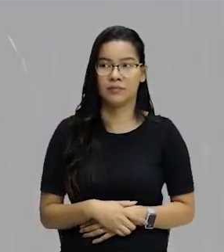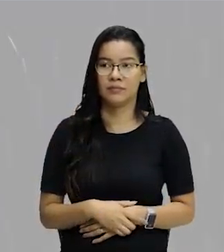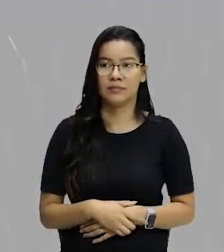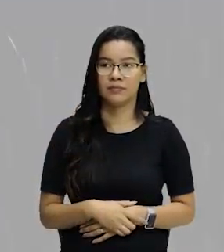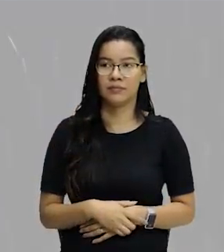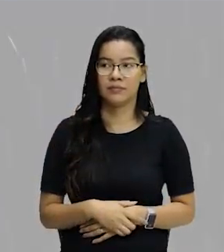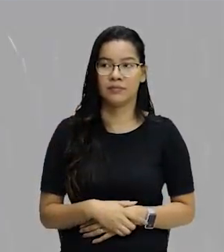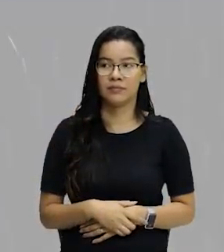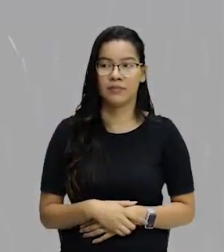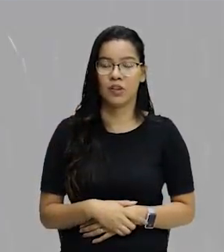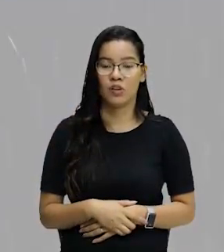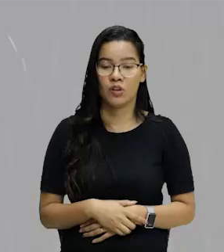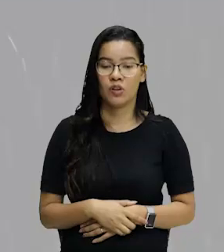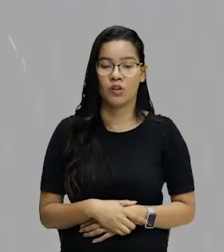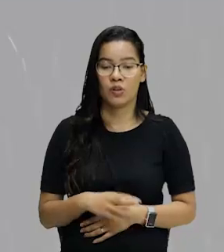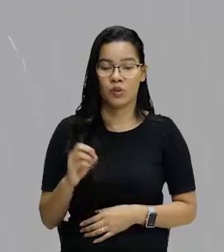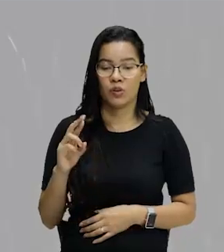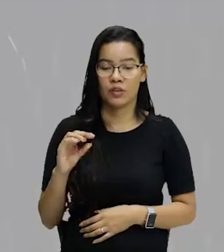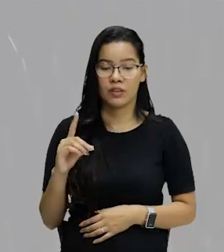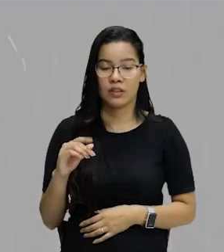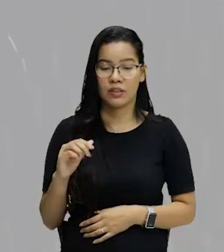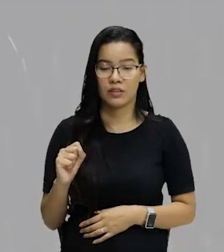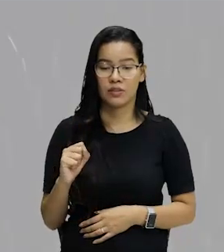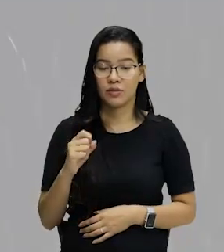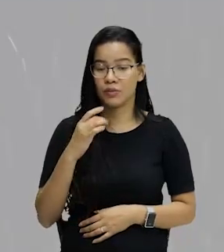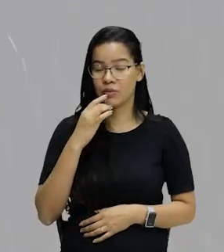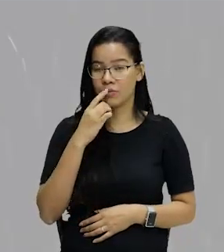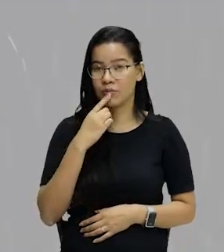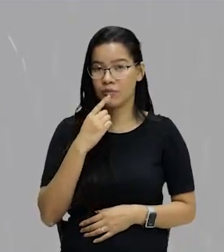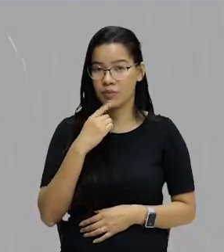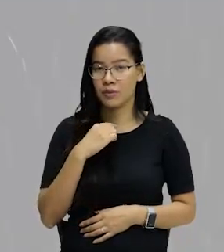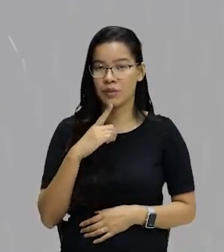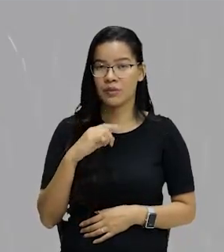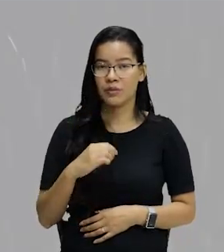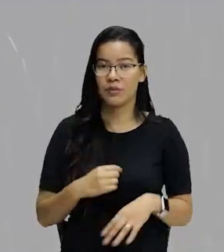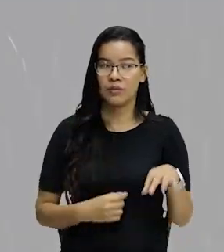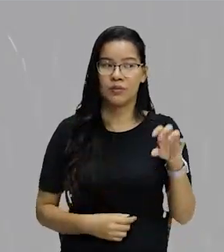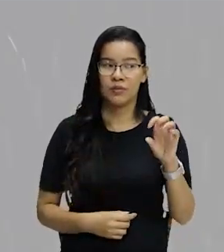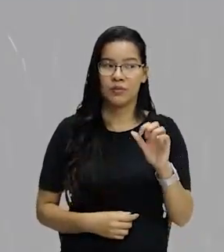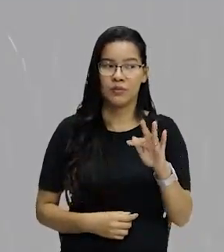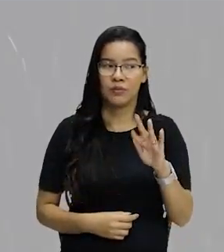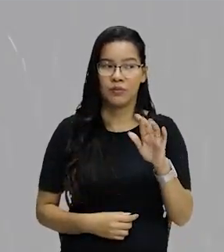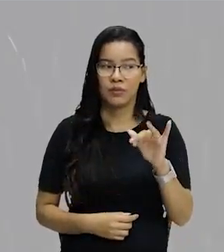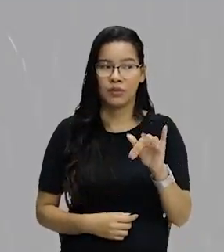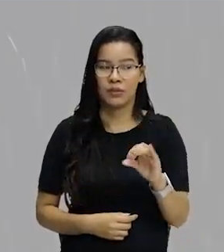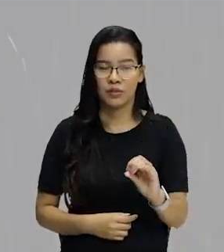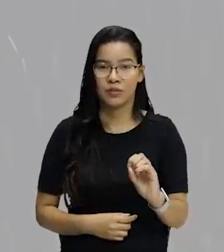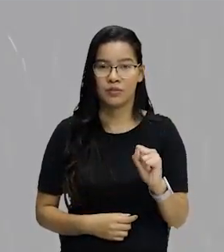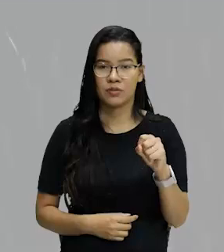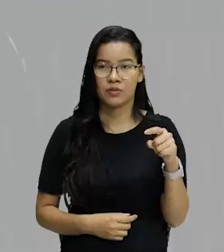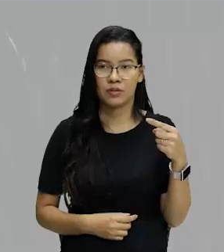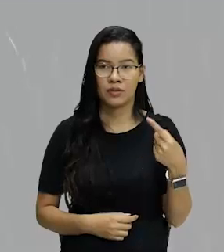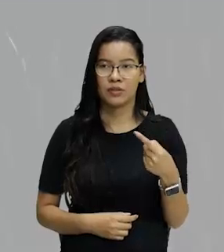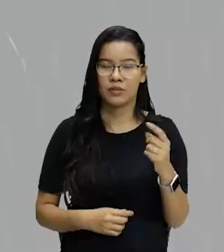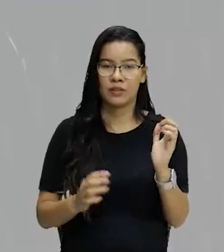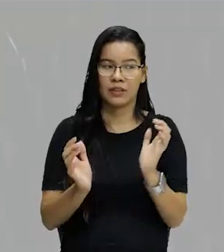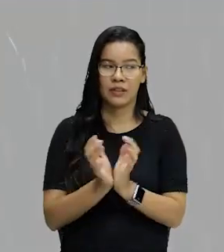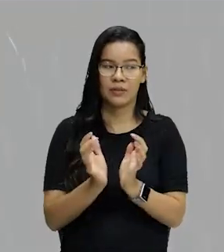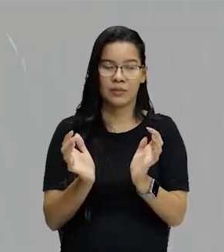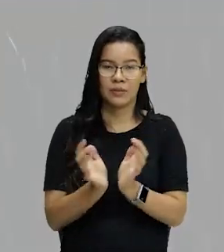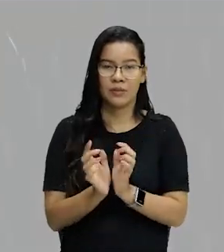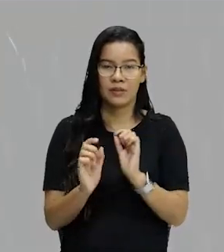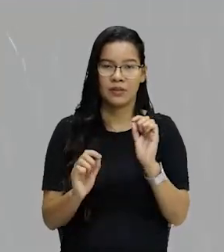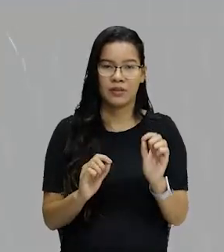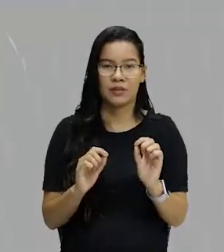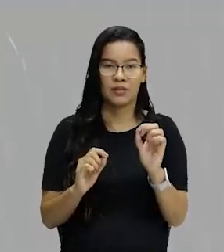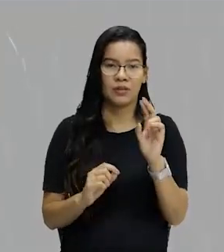errando aqui, mas aqui são as cordas e esse vermelhinho aqui são os freios, tá certo? Esses são os equipamentos que